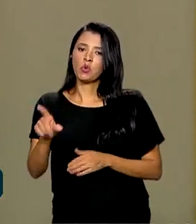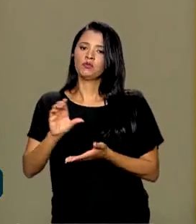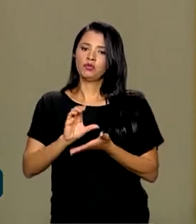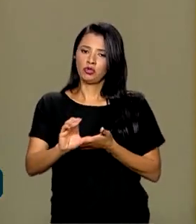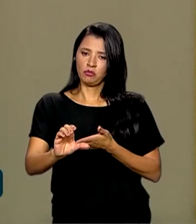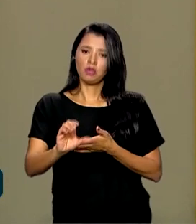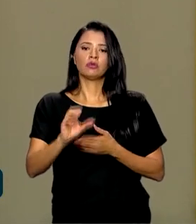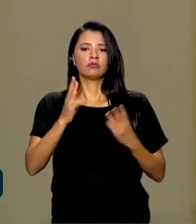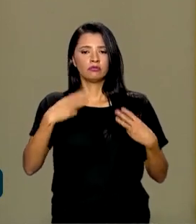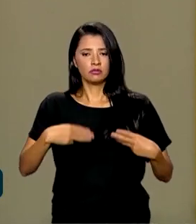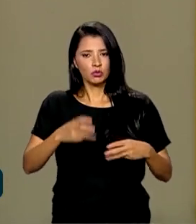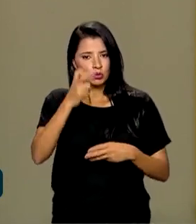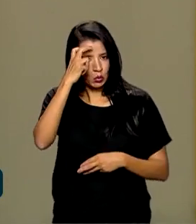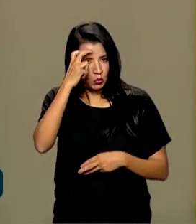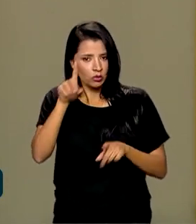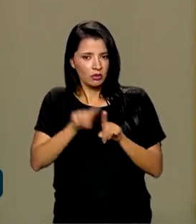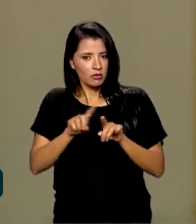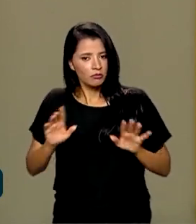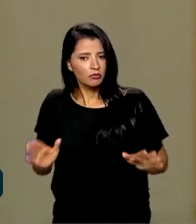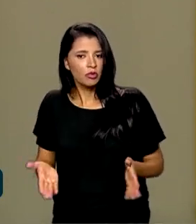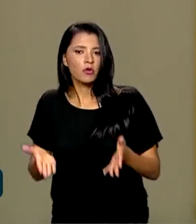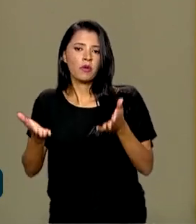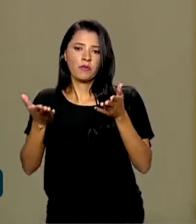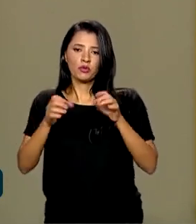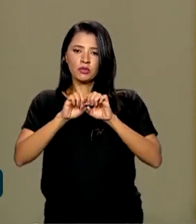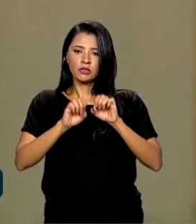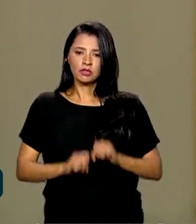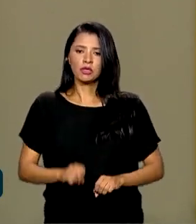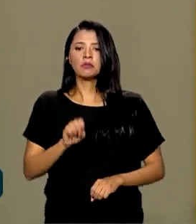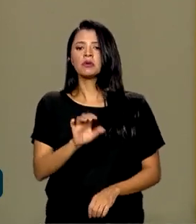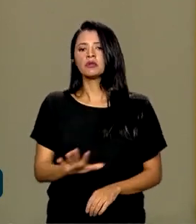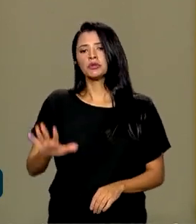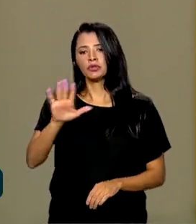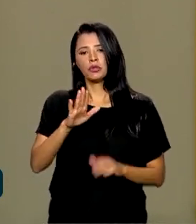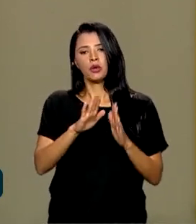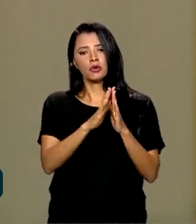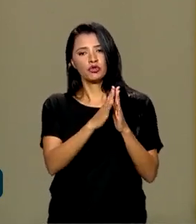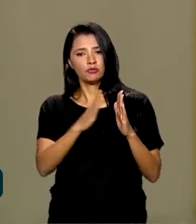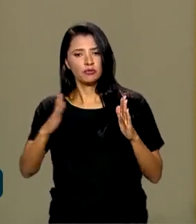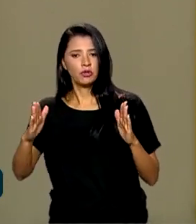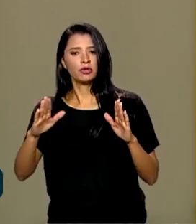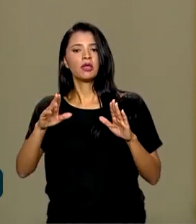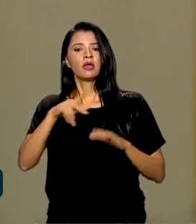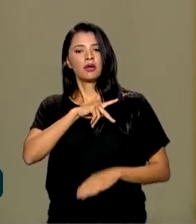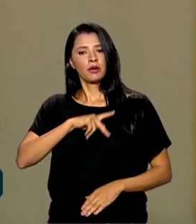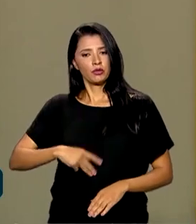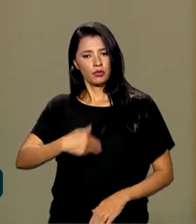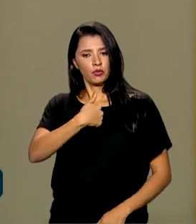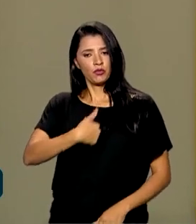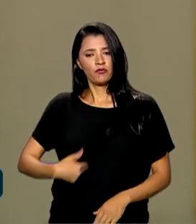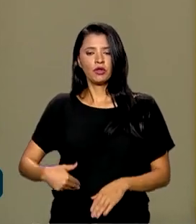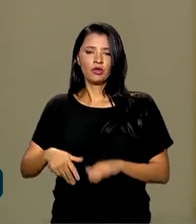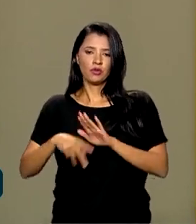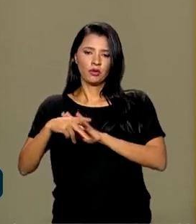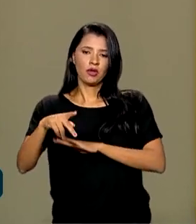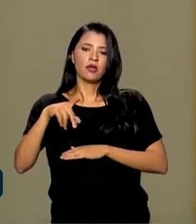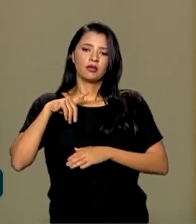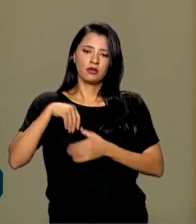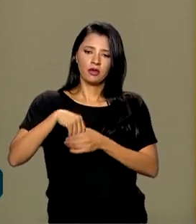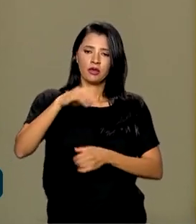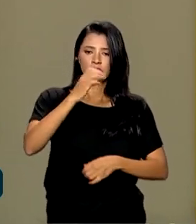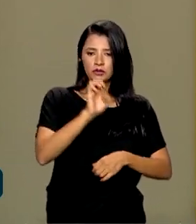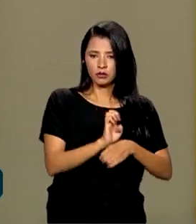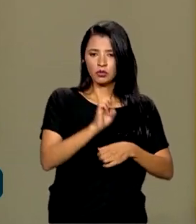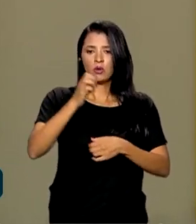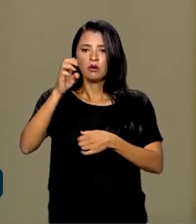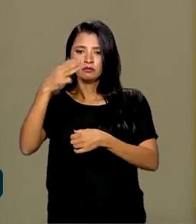da Cultura promove por meio do Sistema Nacional de Bibliotecas Públicas, que é composto pelas bibliotecas estaduais e